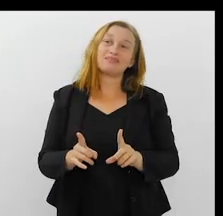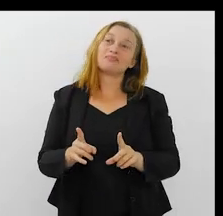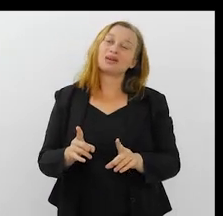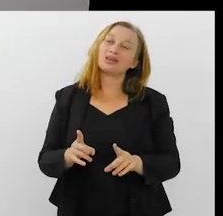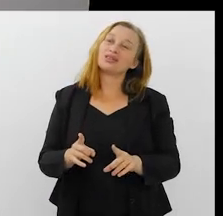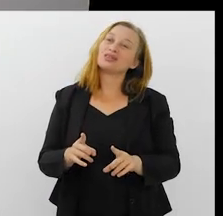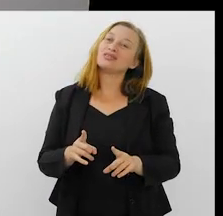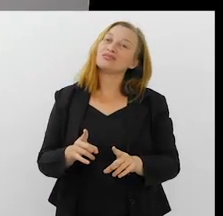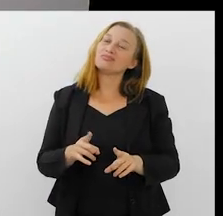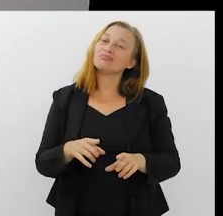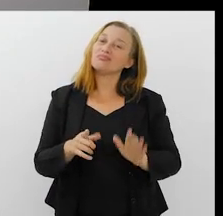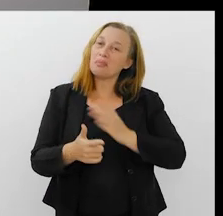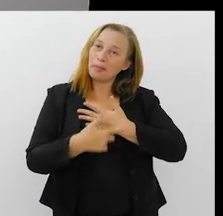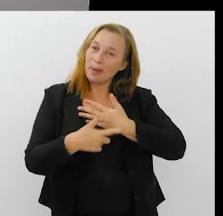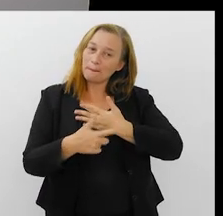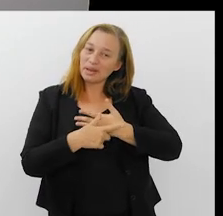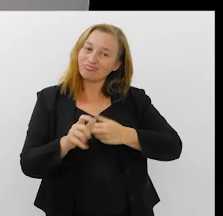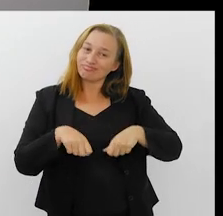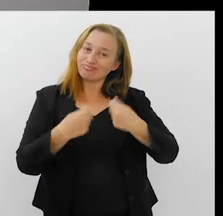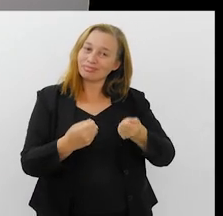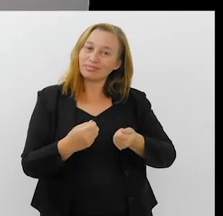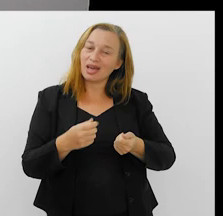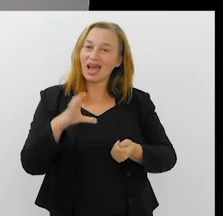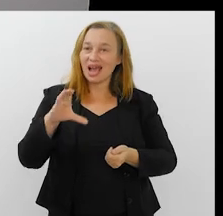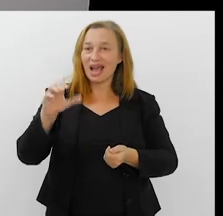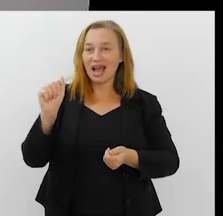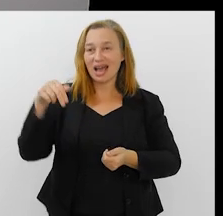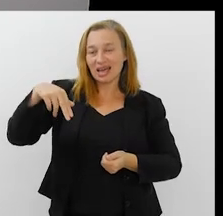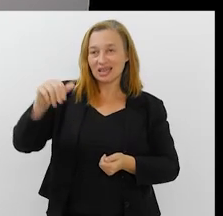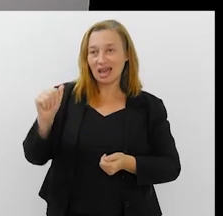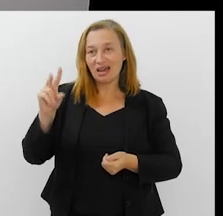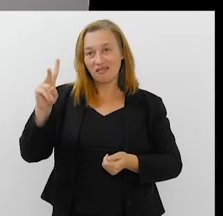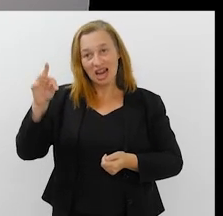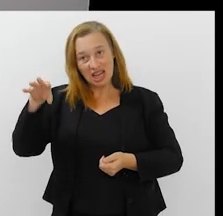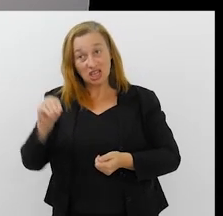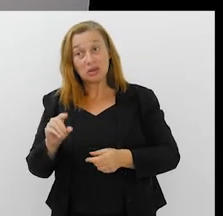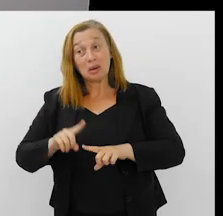é mais uma função dada ao carnavalesco. Mas isso, olha isso que né?